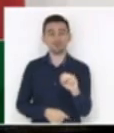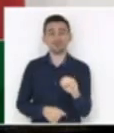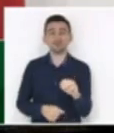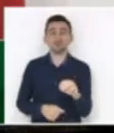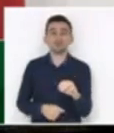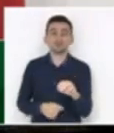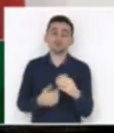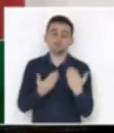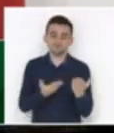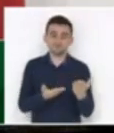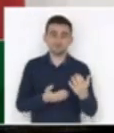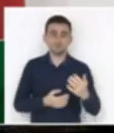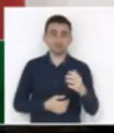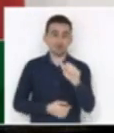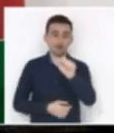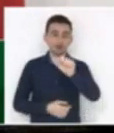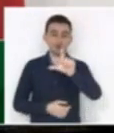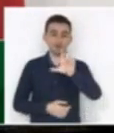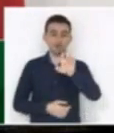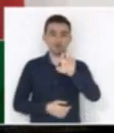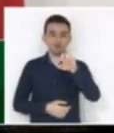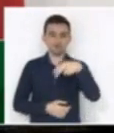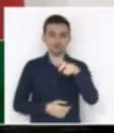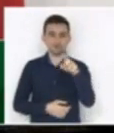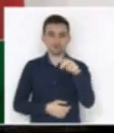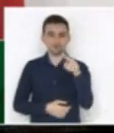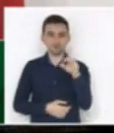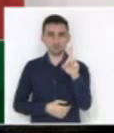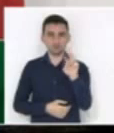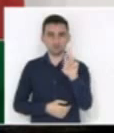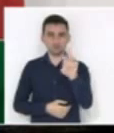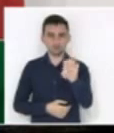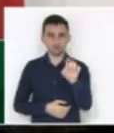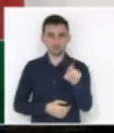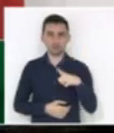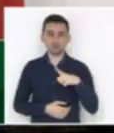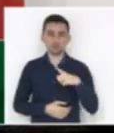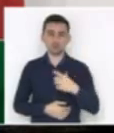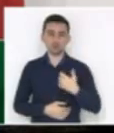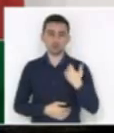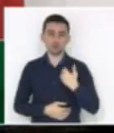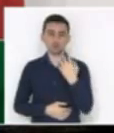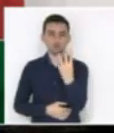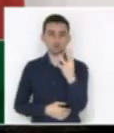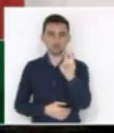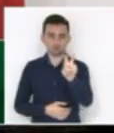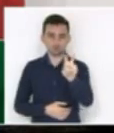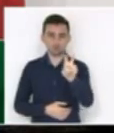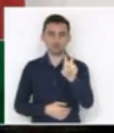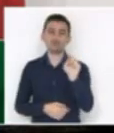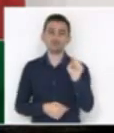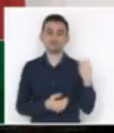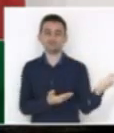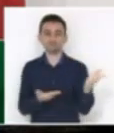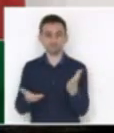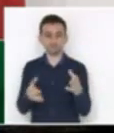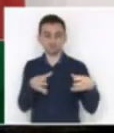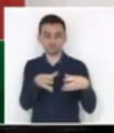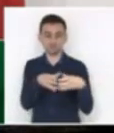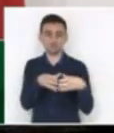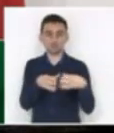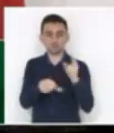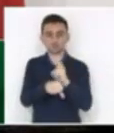45 anos e havia sido convidado para integrar a equipe que trabalhava na